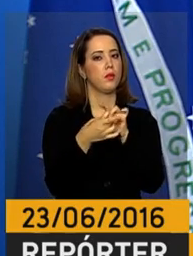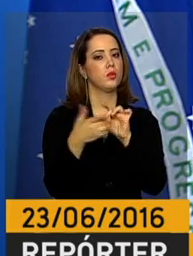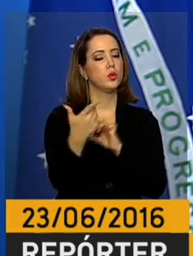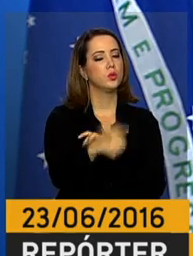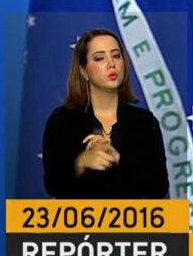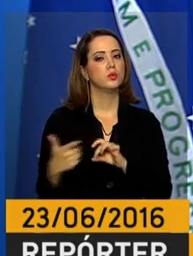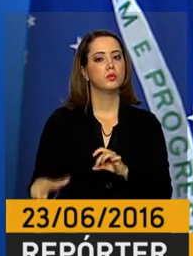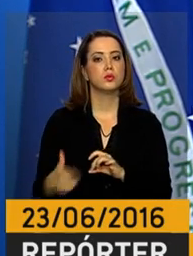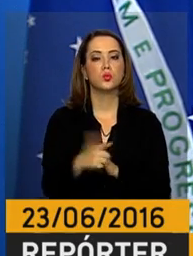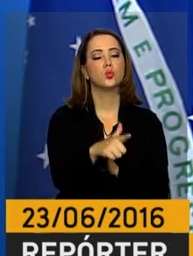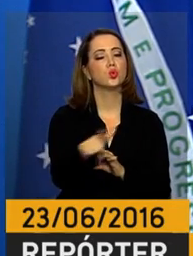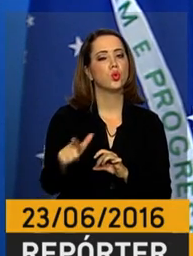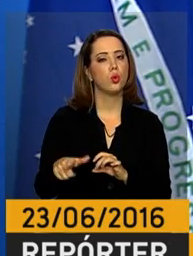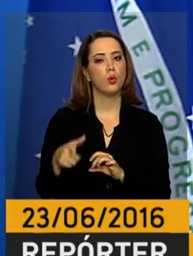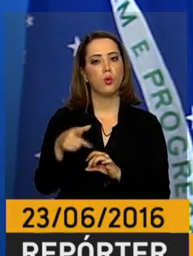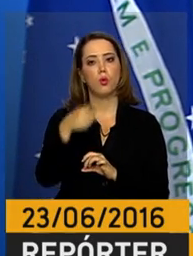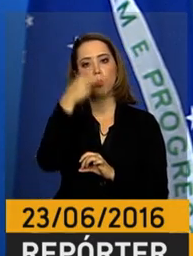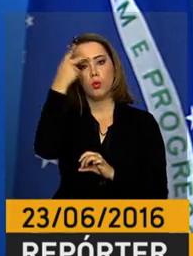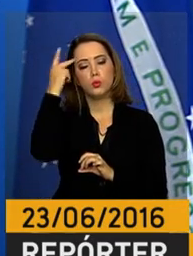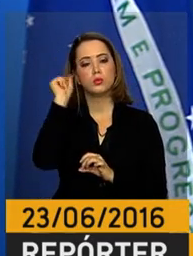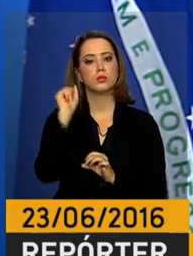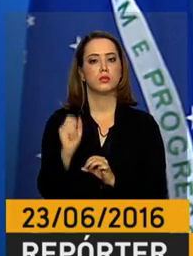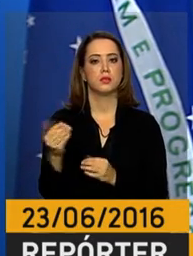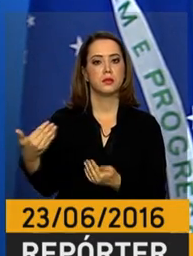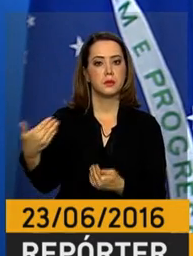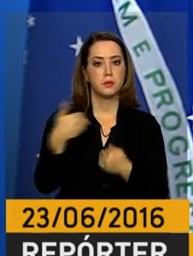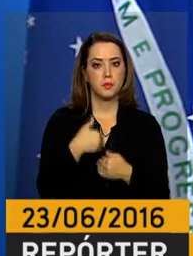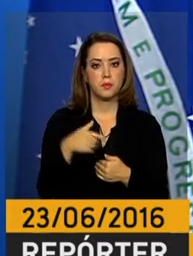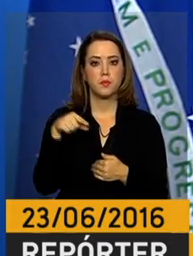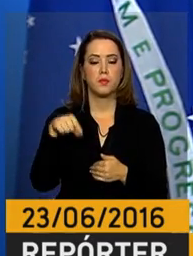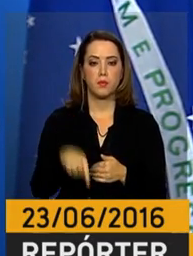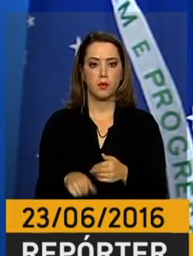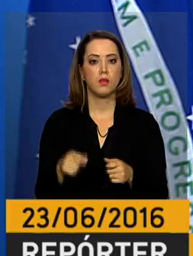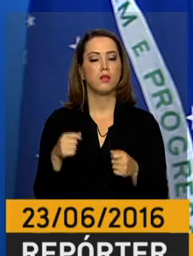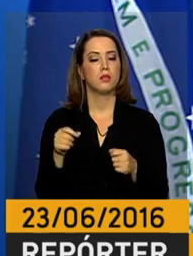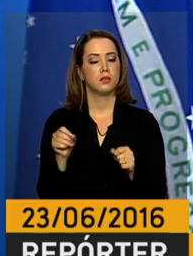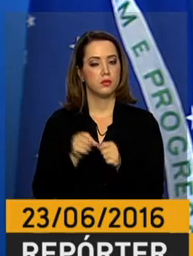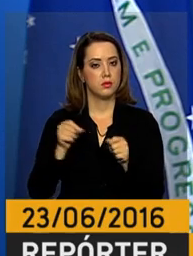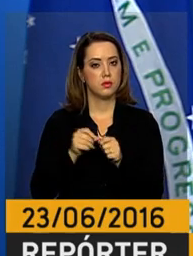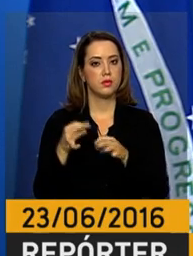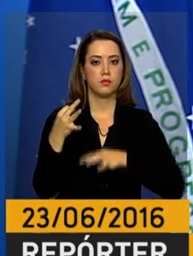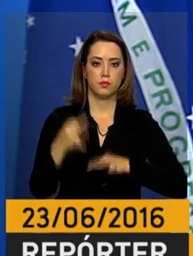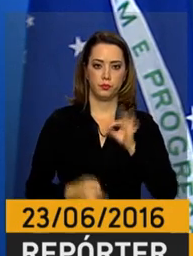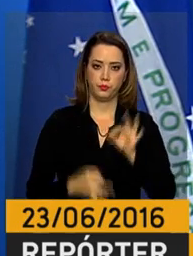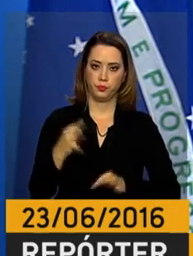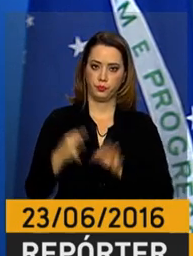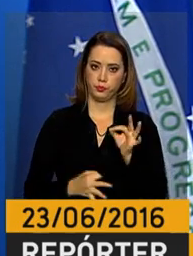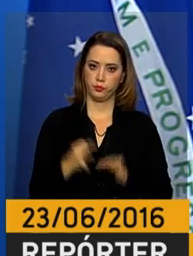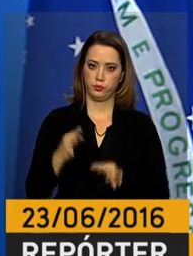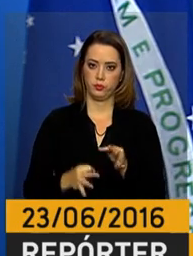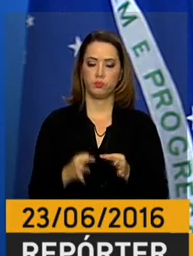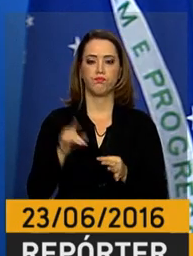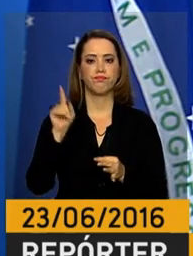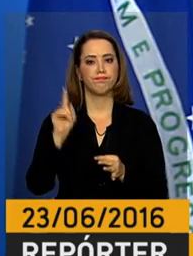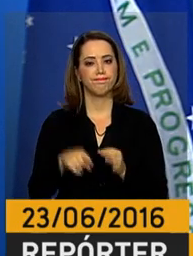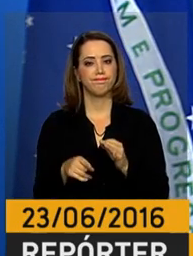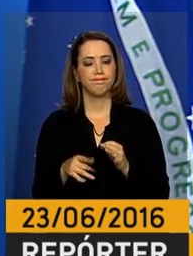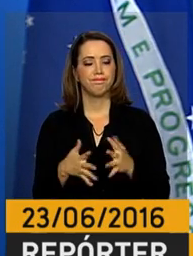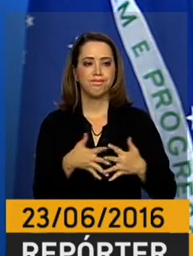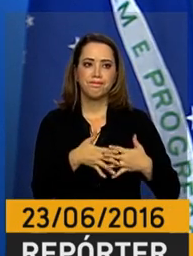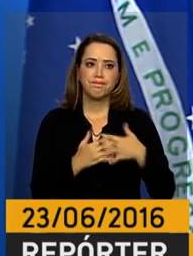eh modalidade de sentença normativa produzida pelo Judiciário É paradigmático nesse